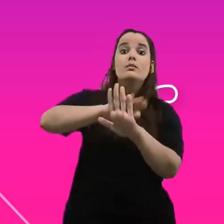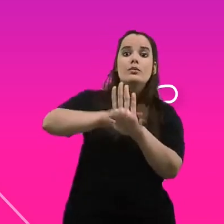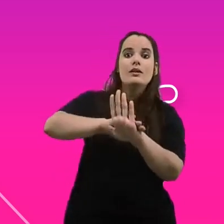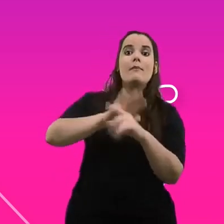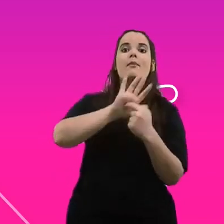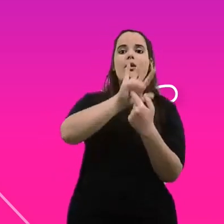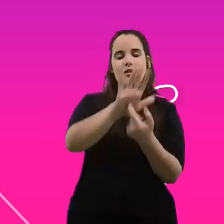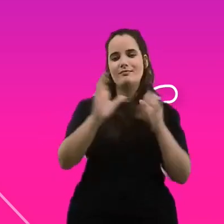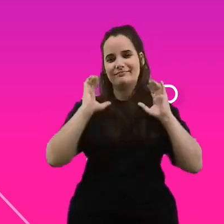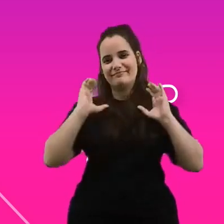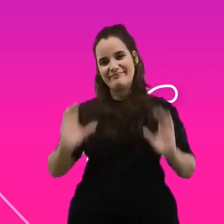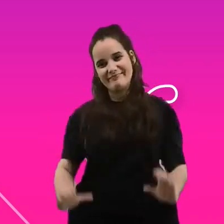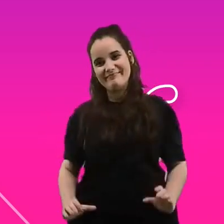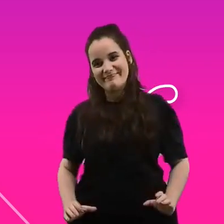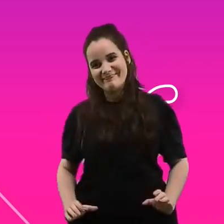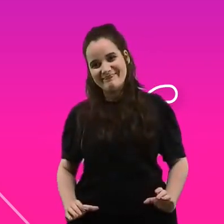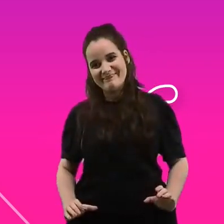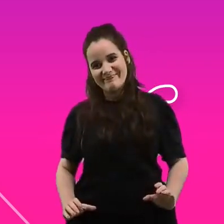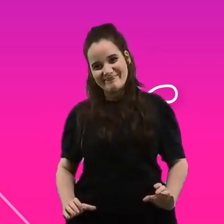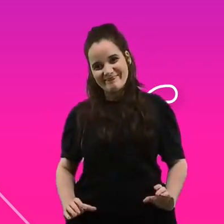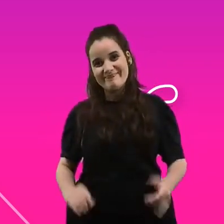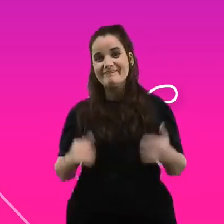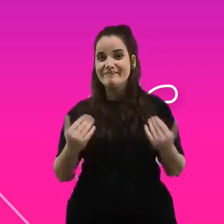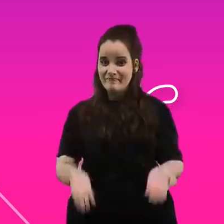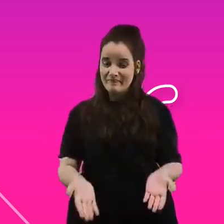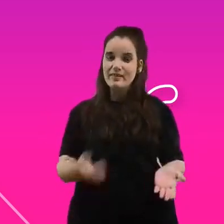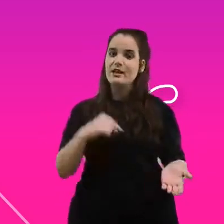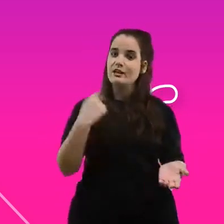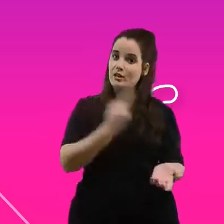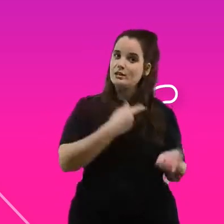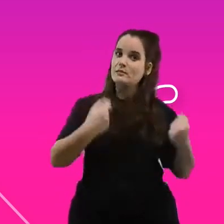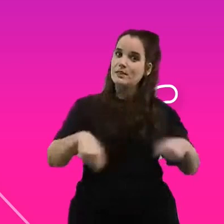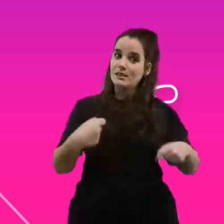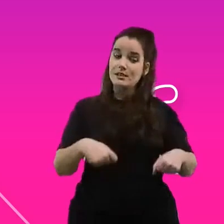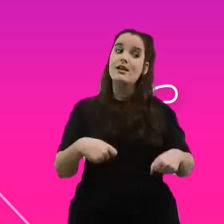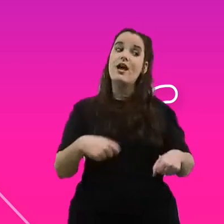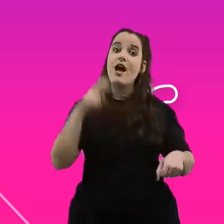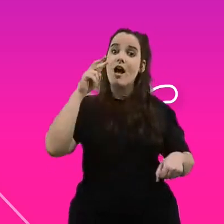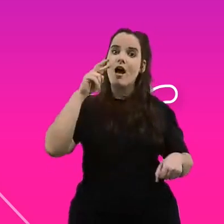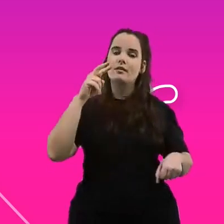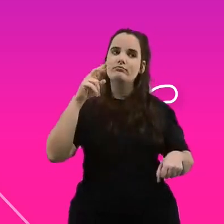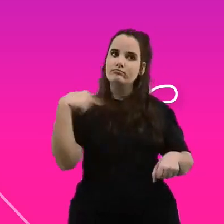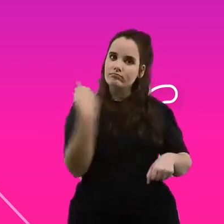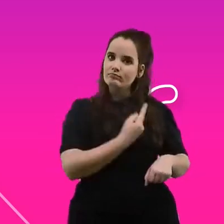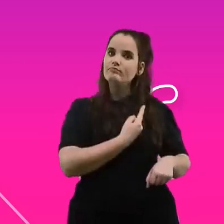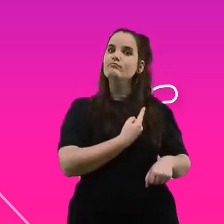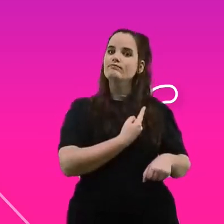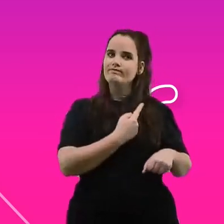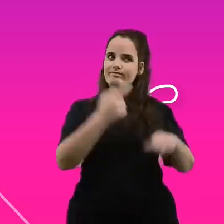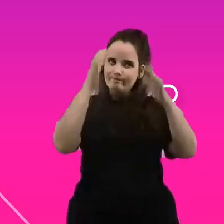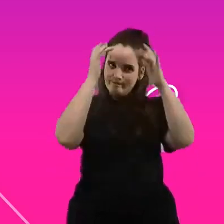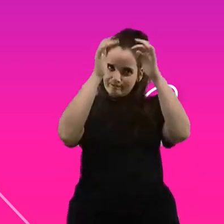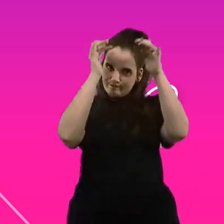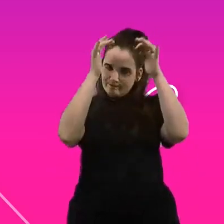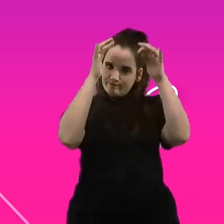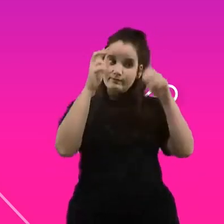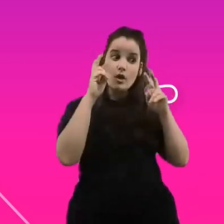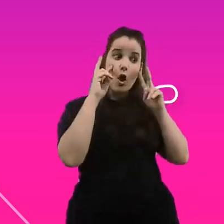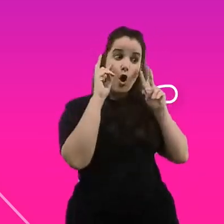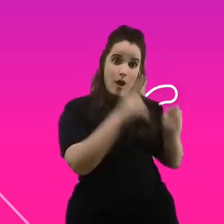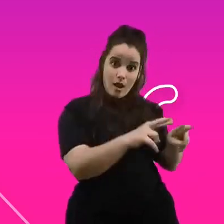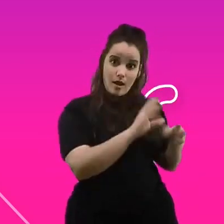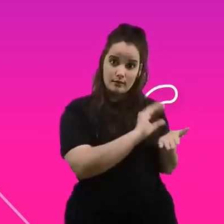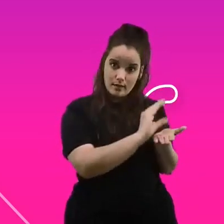visualização desses dados, eu acho que a gente precisa ter a cultura de olhar para esses dados, acompanhá-los, e aí você consegue